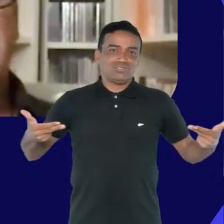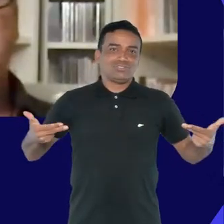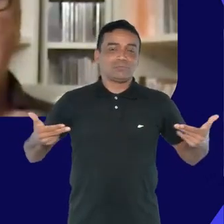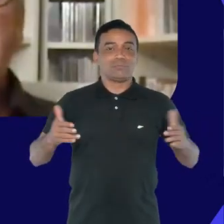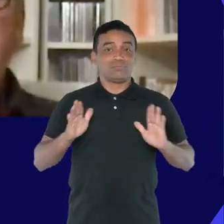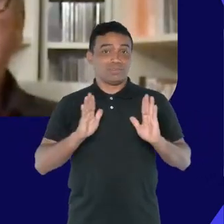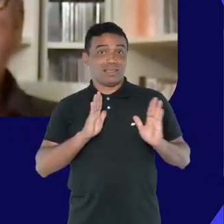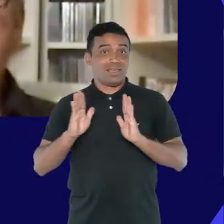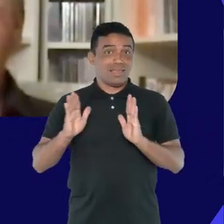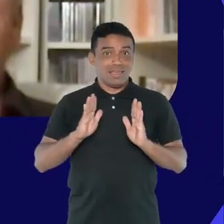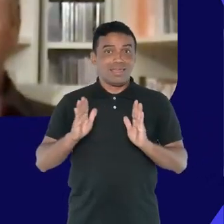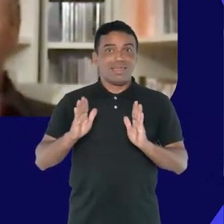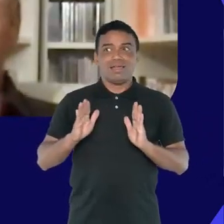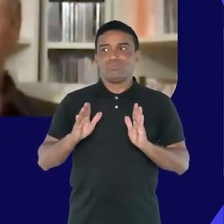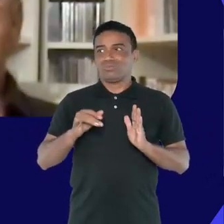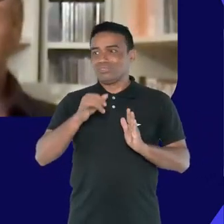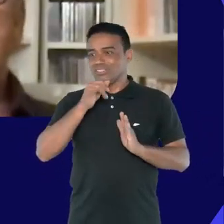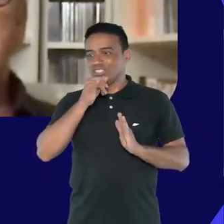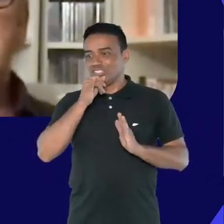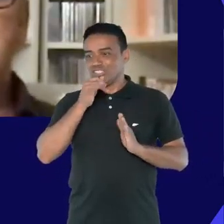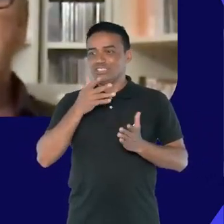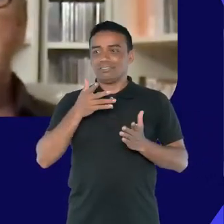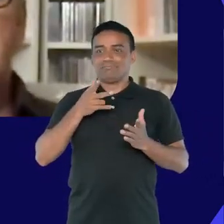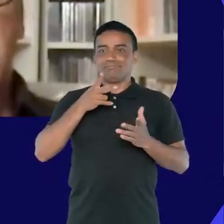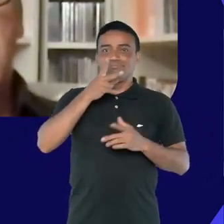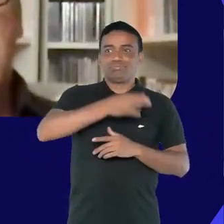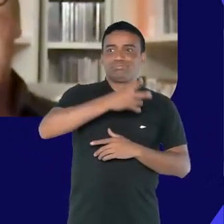não é, de fragmentação,